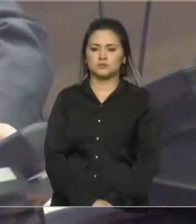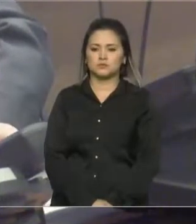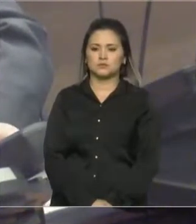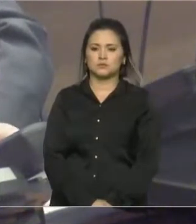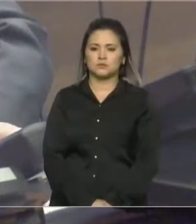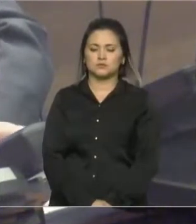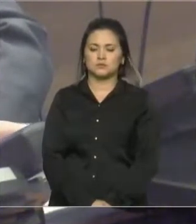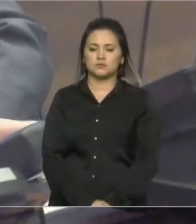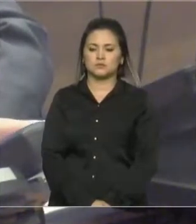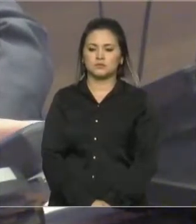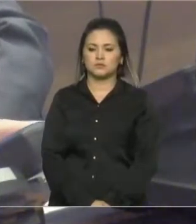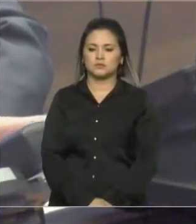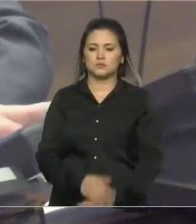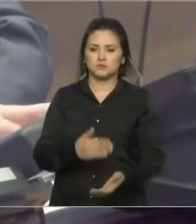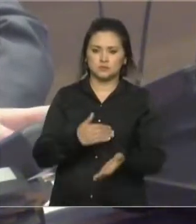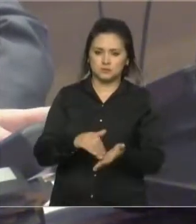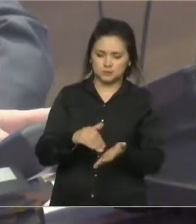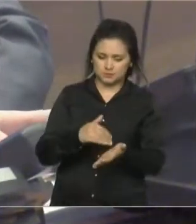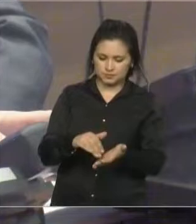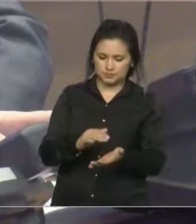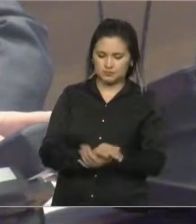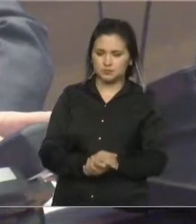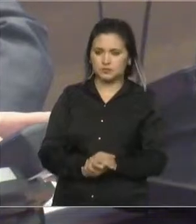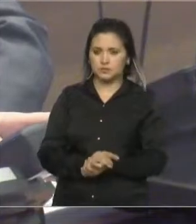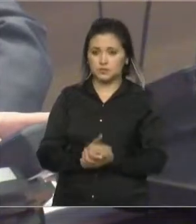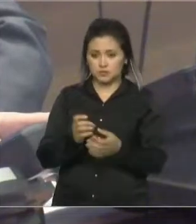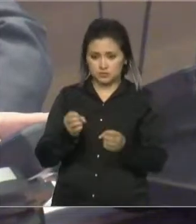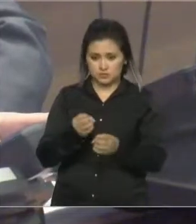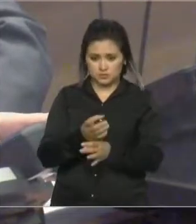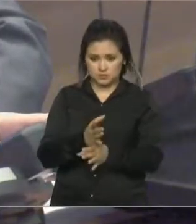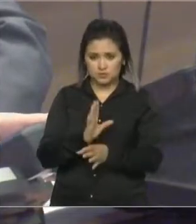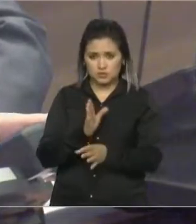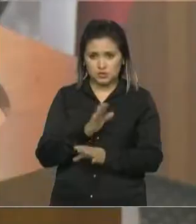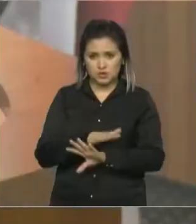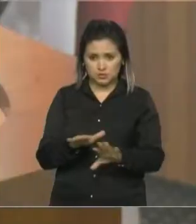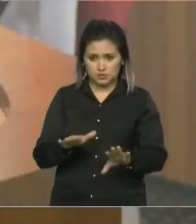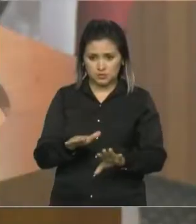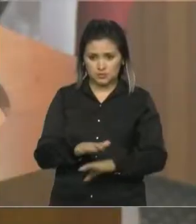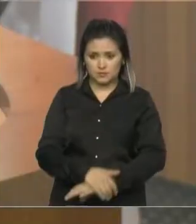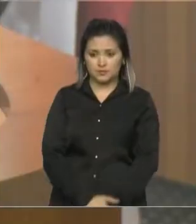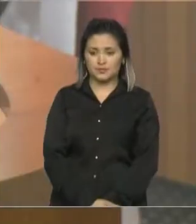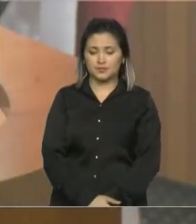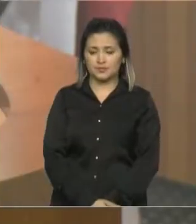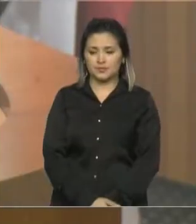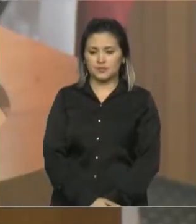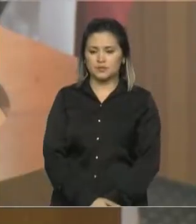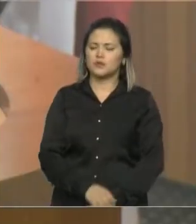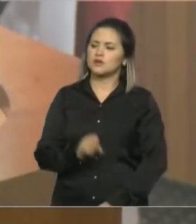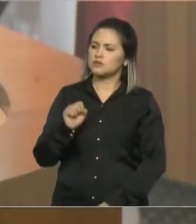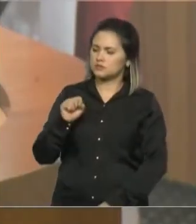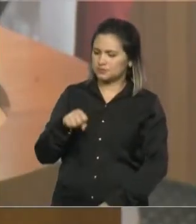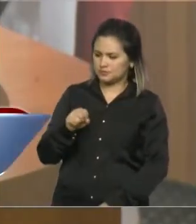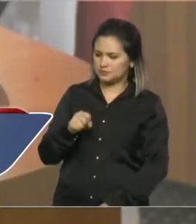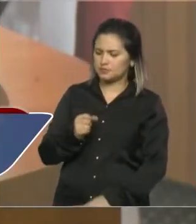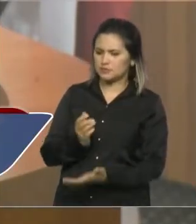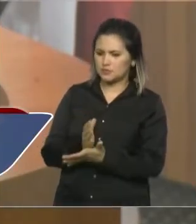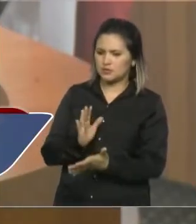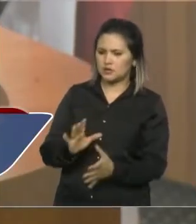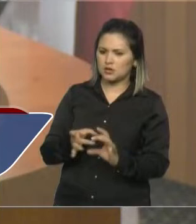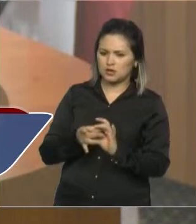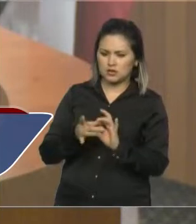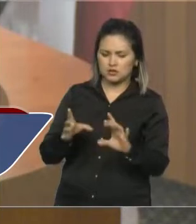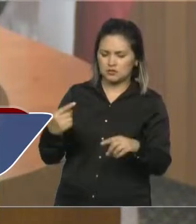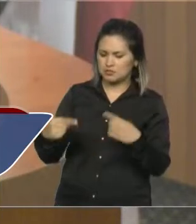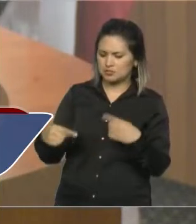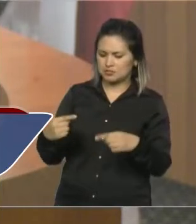Secretário Lula, Vossa Excelência concluiu? Concluí e fico à disposição para o debate.